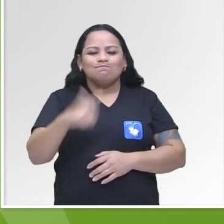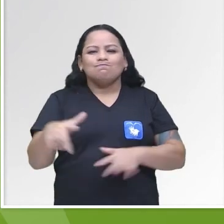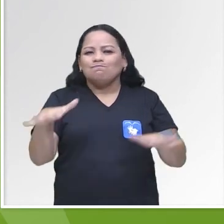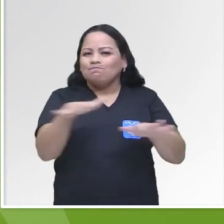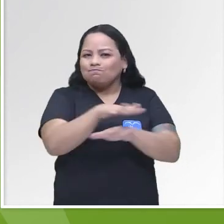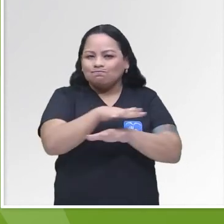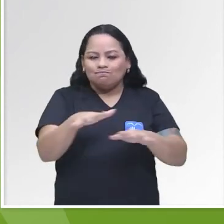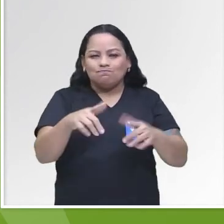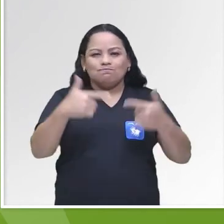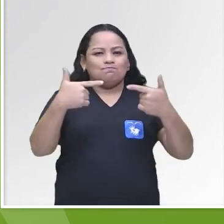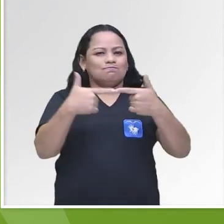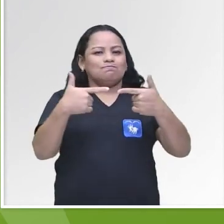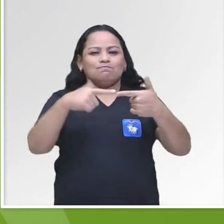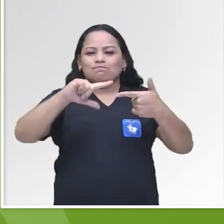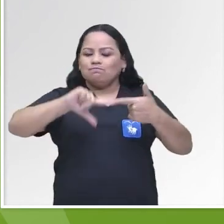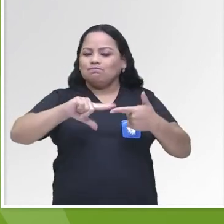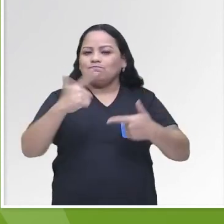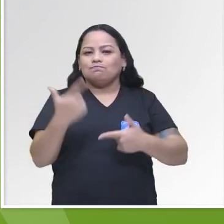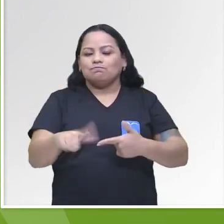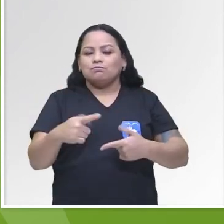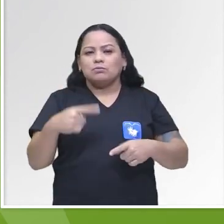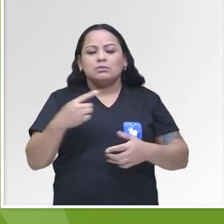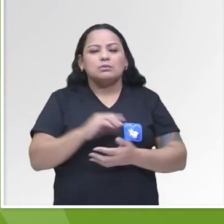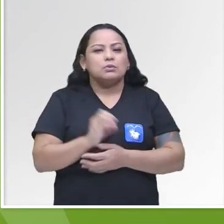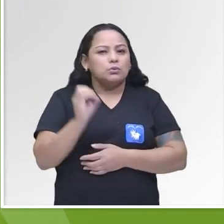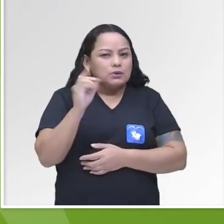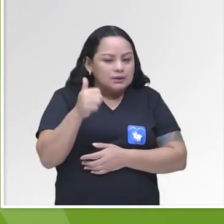isomeria cis-trans. Ok,